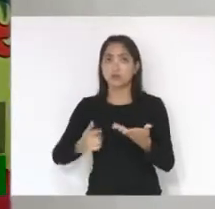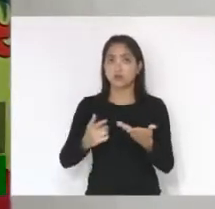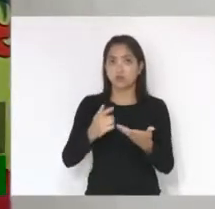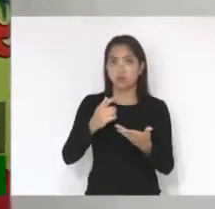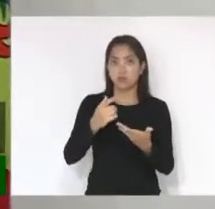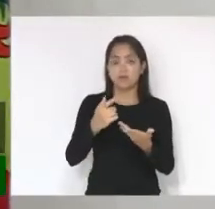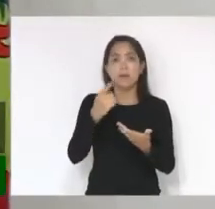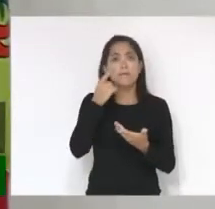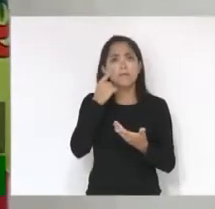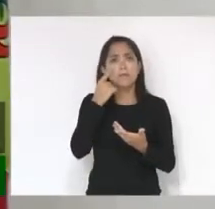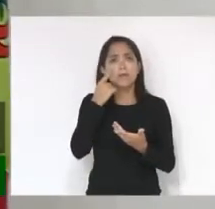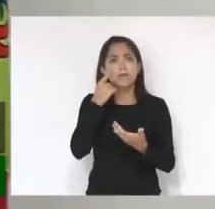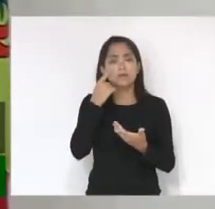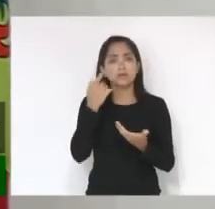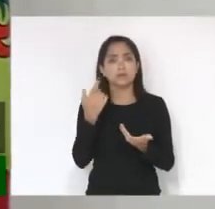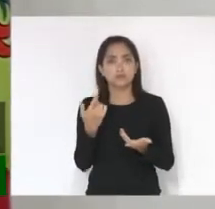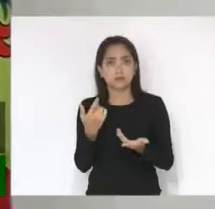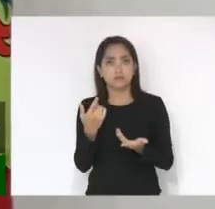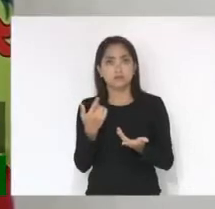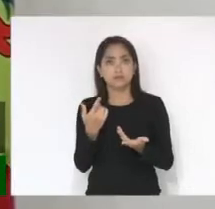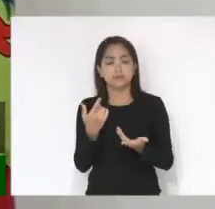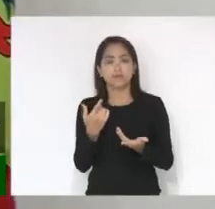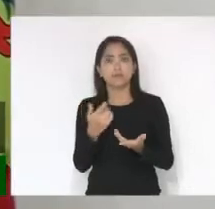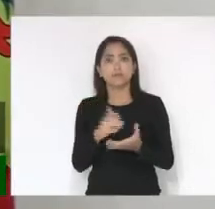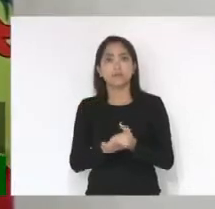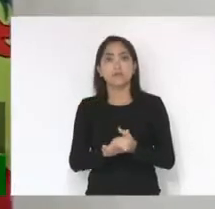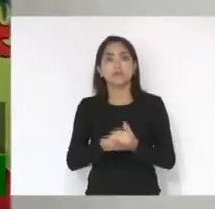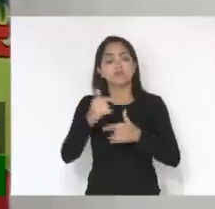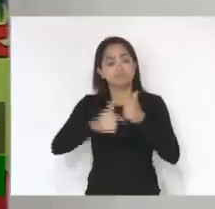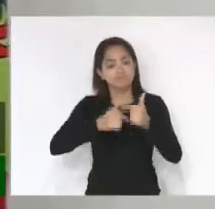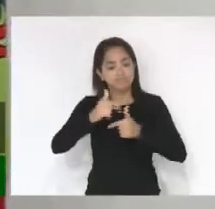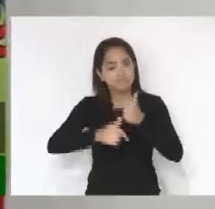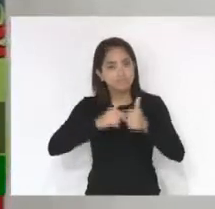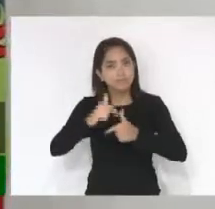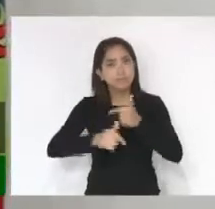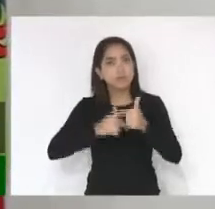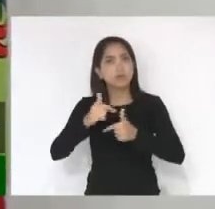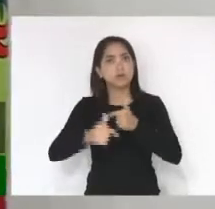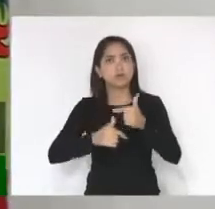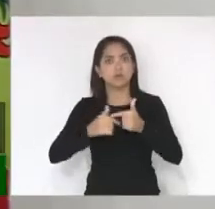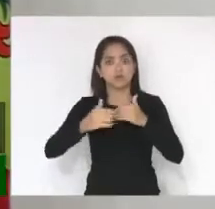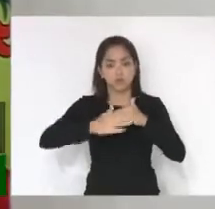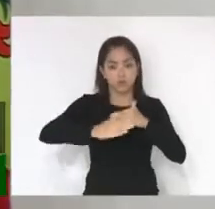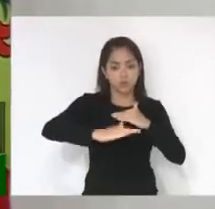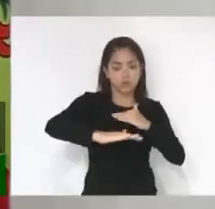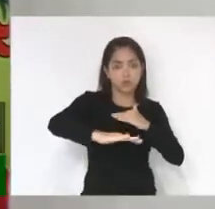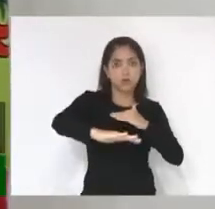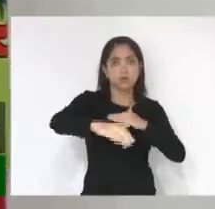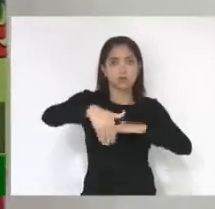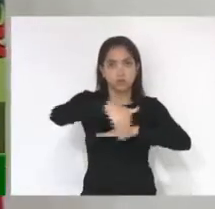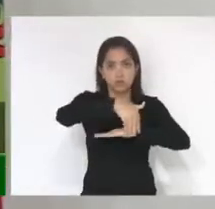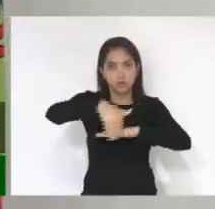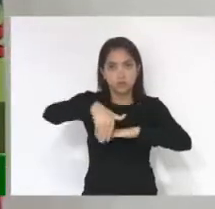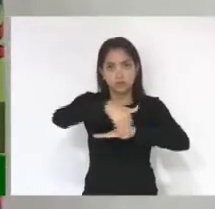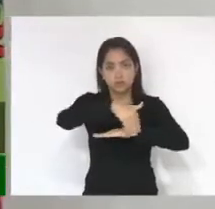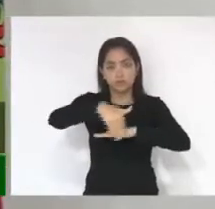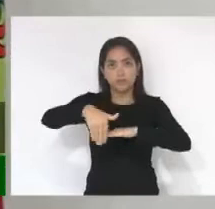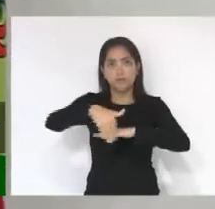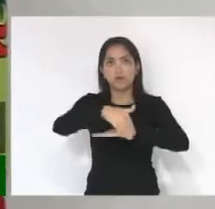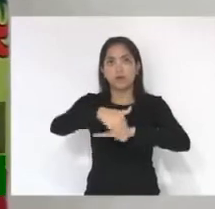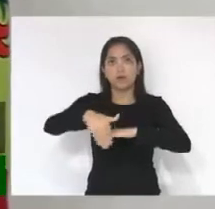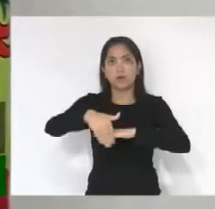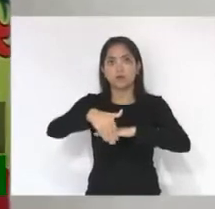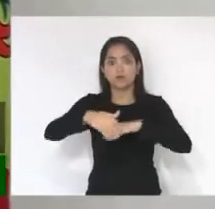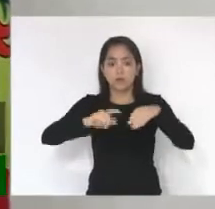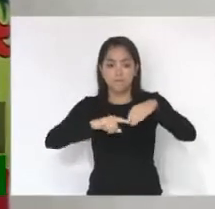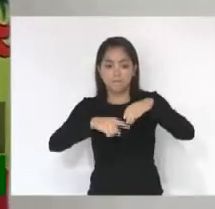pense nesse segmento, trabalhando realmente com asfalto, colocando esses